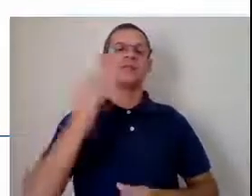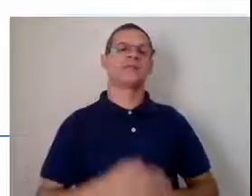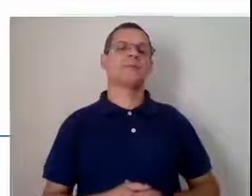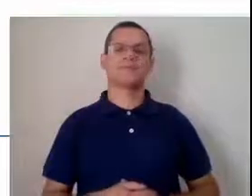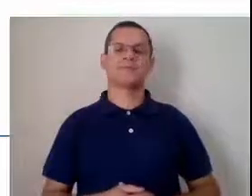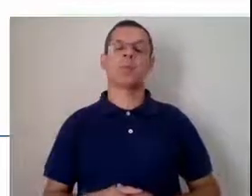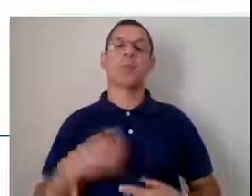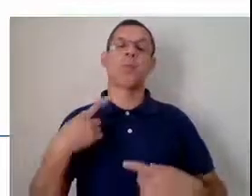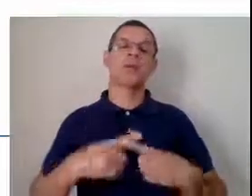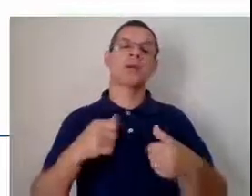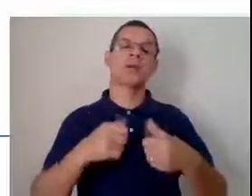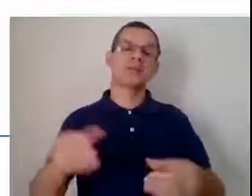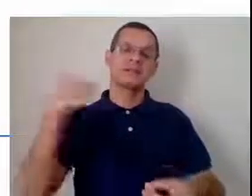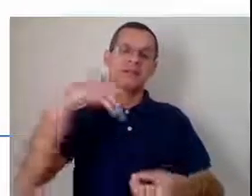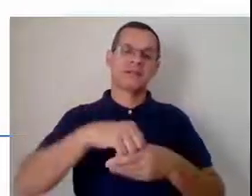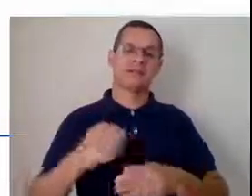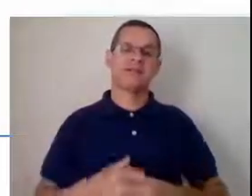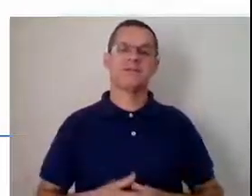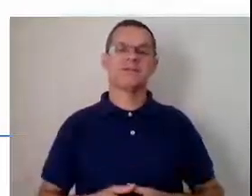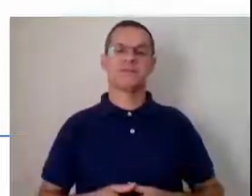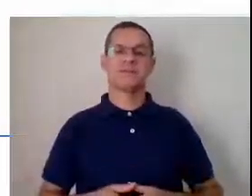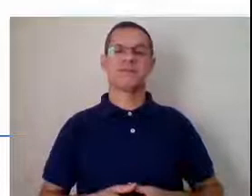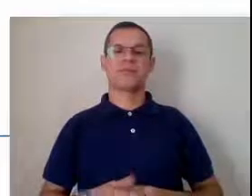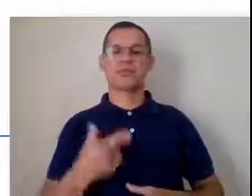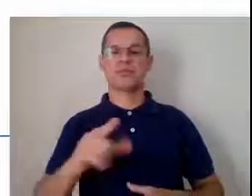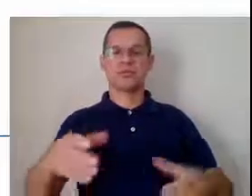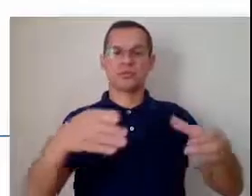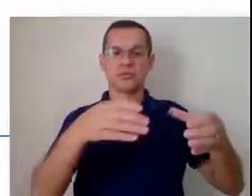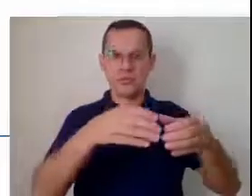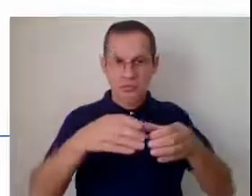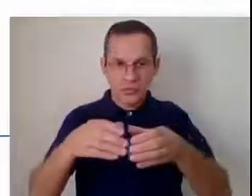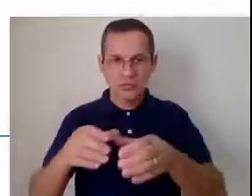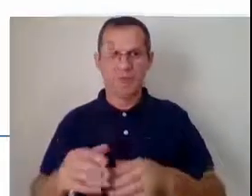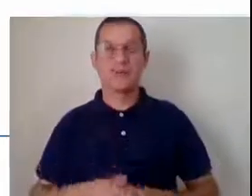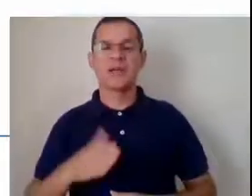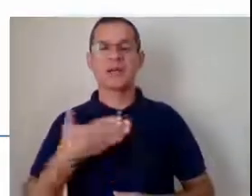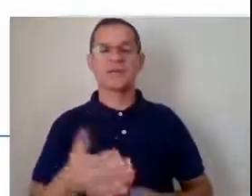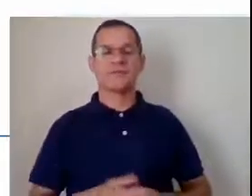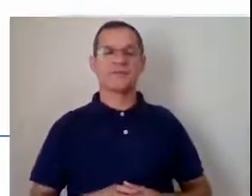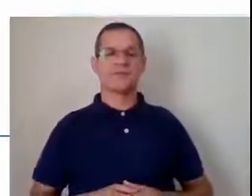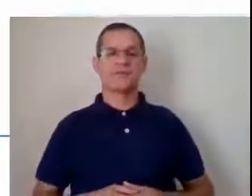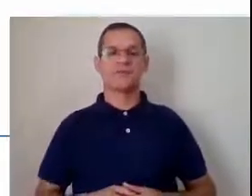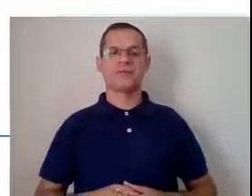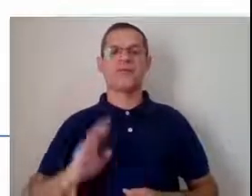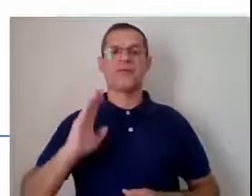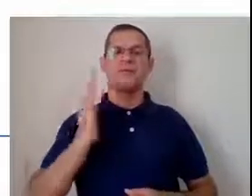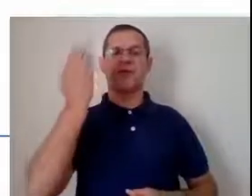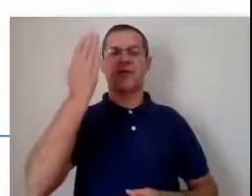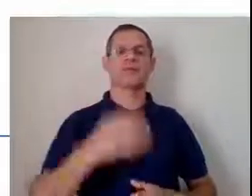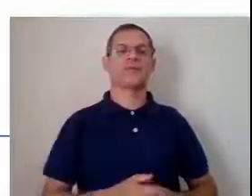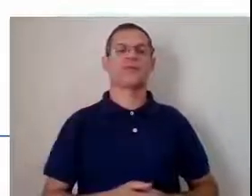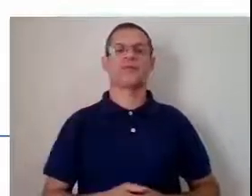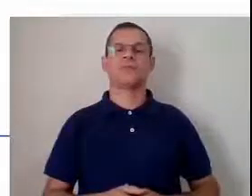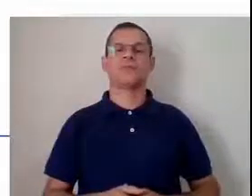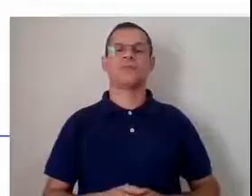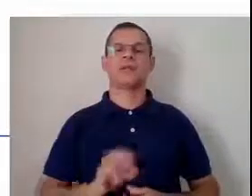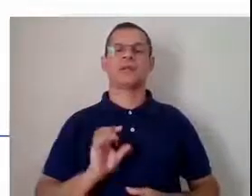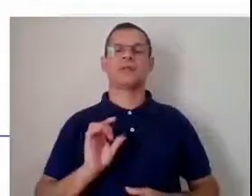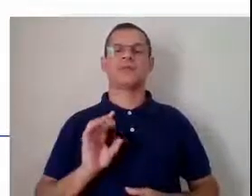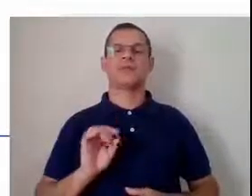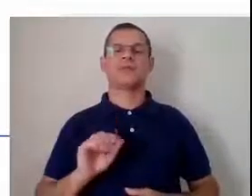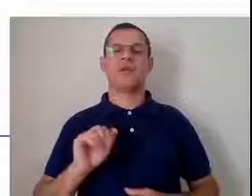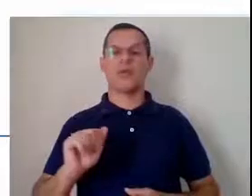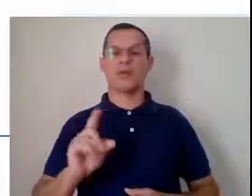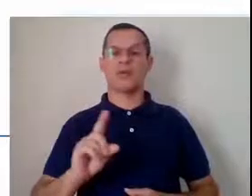falsa, porque ele está dentro de outros conjuntos. Então, ele pertence somente a